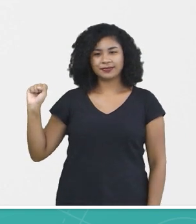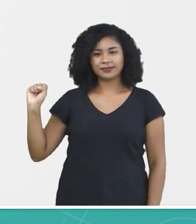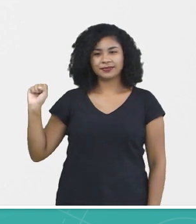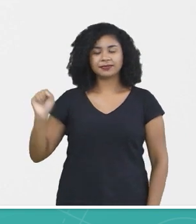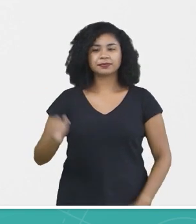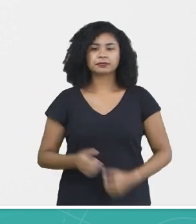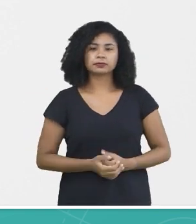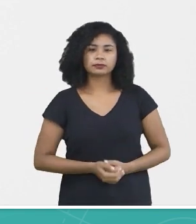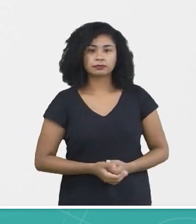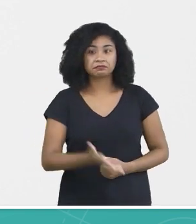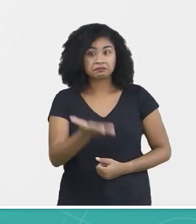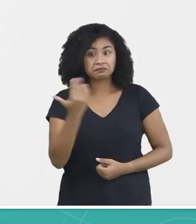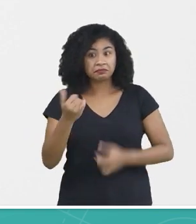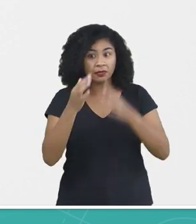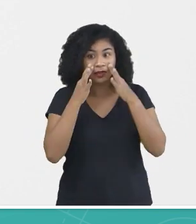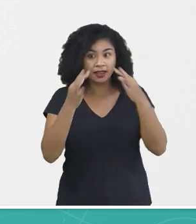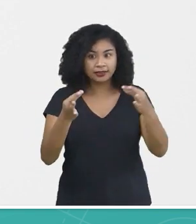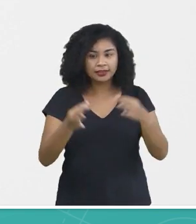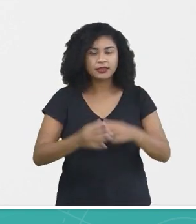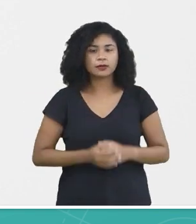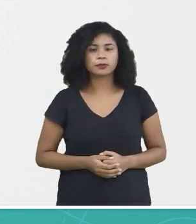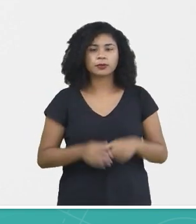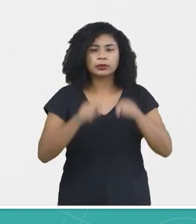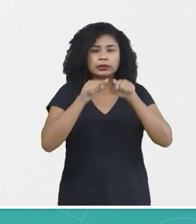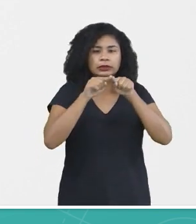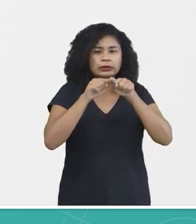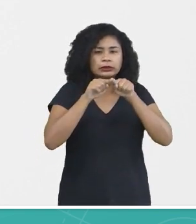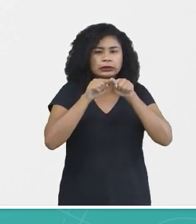vem comigo, ó. Retas